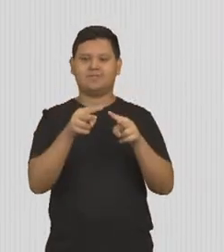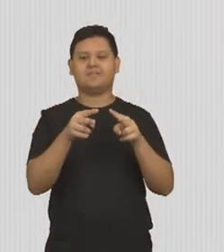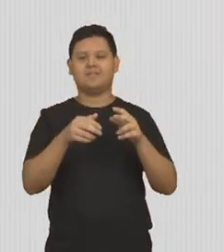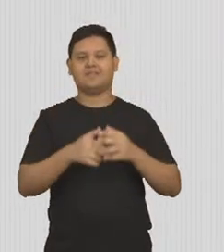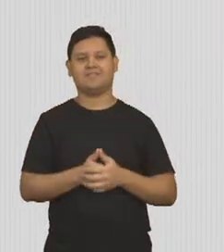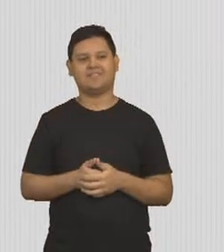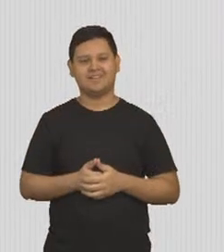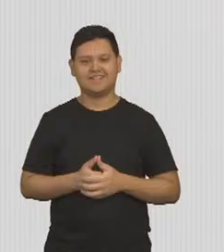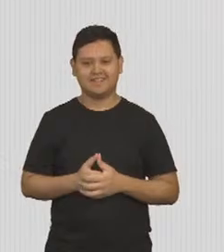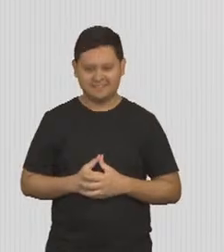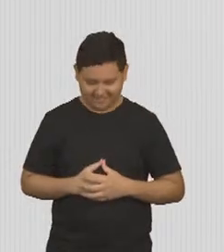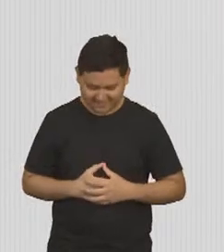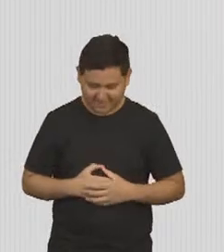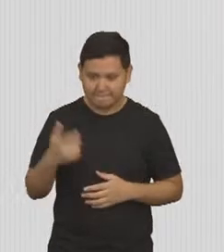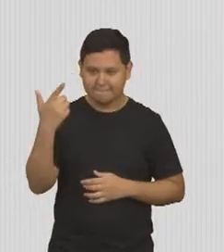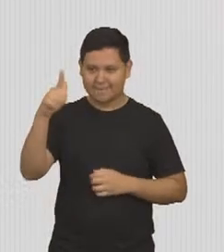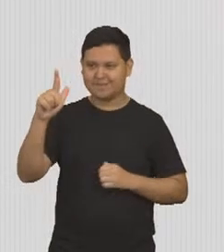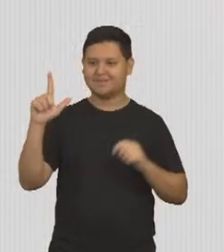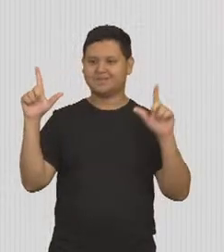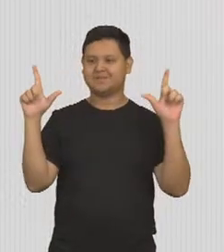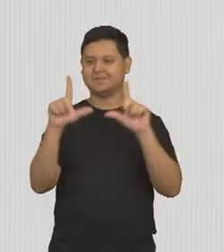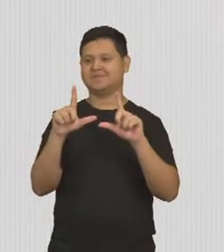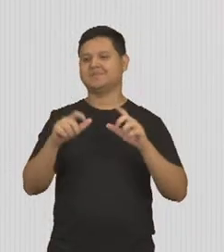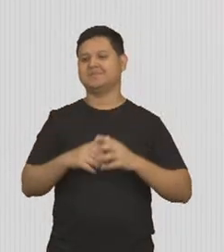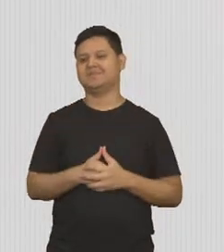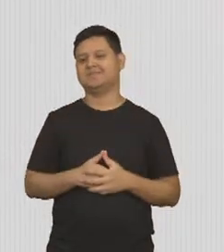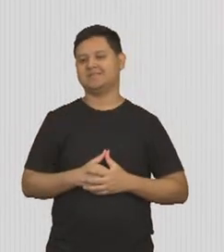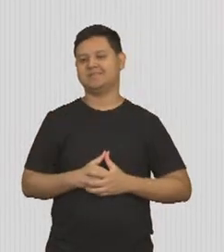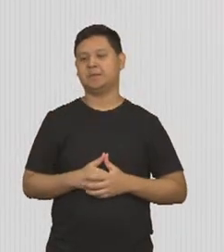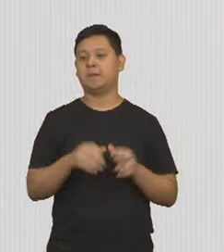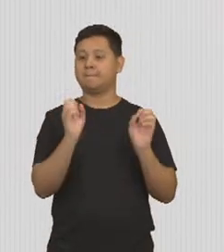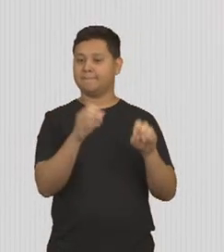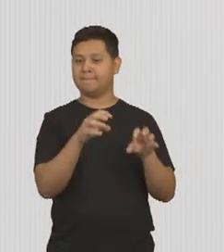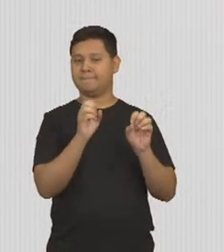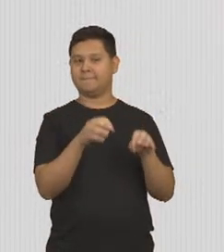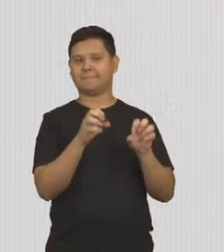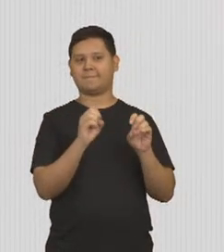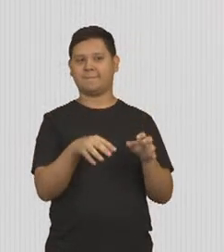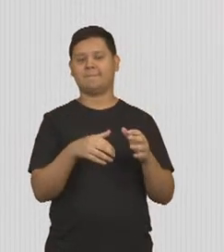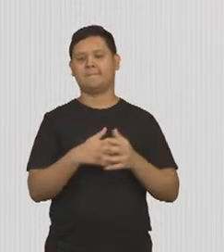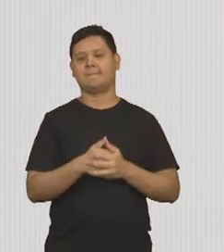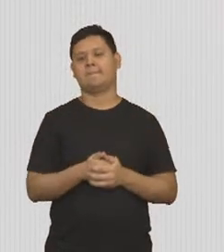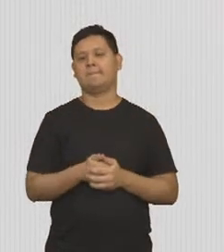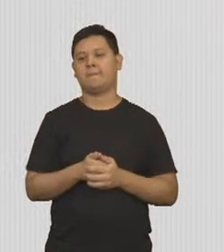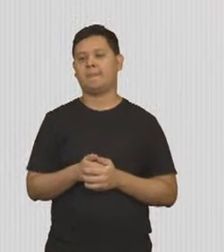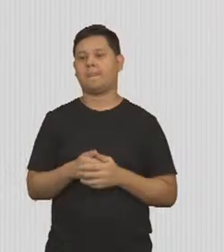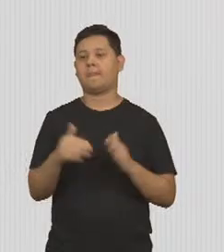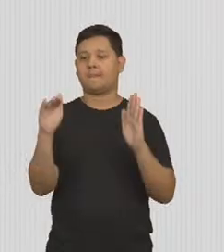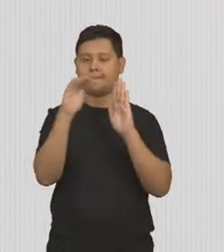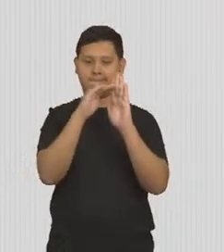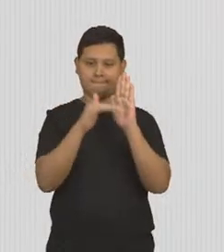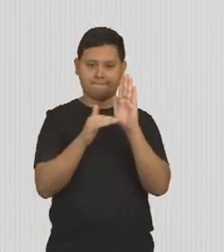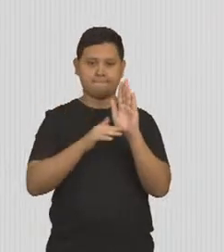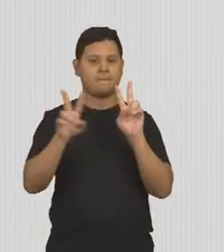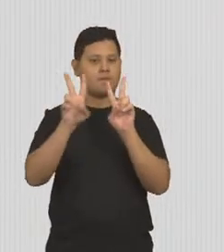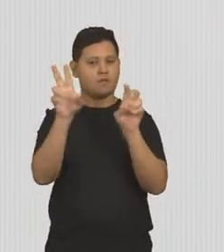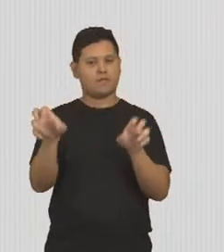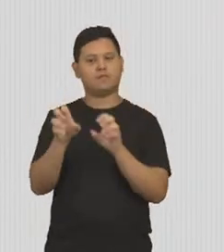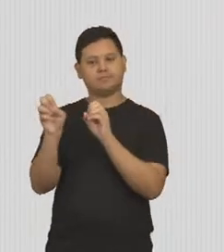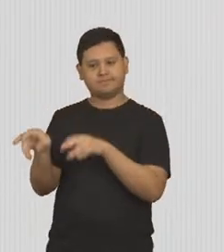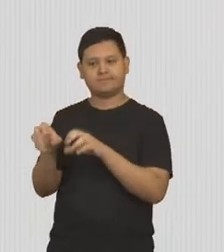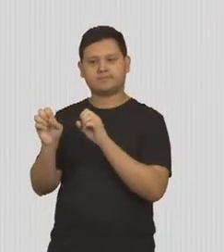tópicos. Próximo, por favor, slide. Educação, a gente sempre traz aqui tópicos sobre